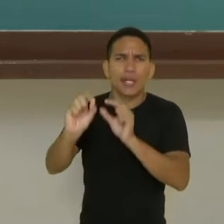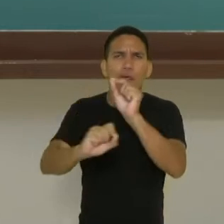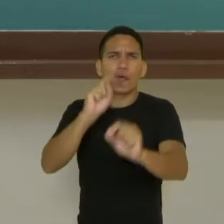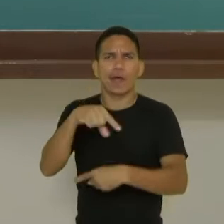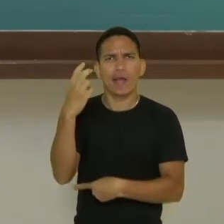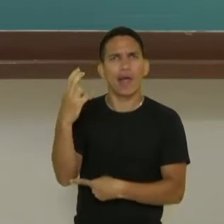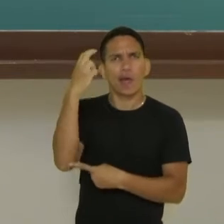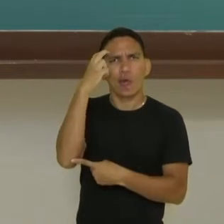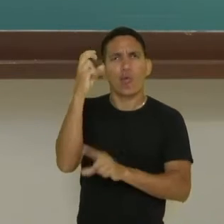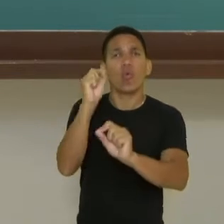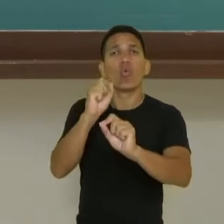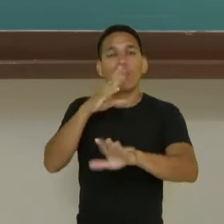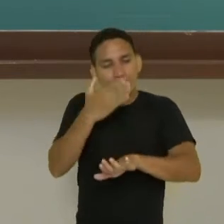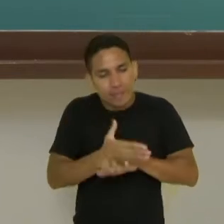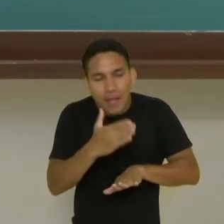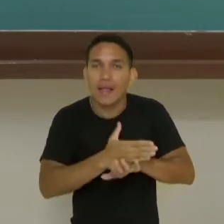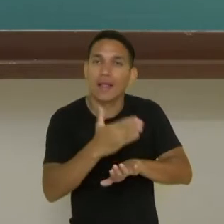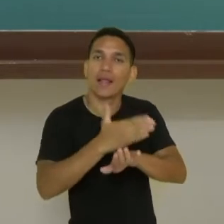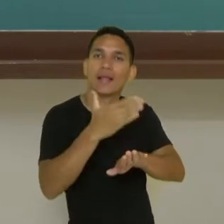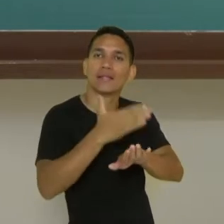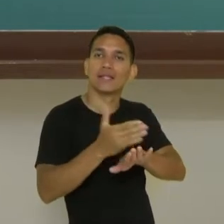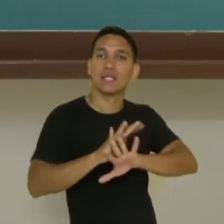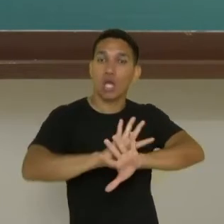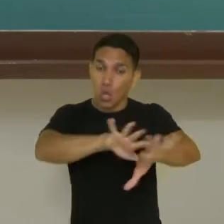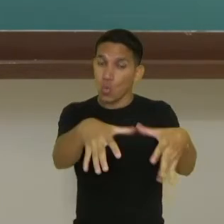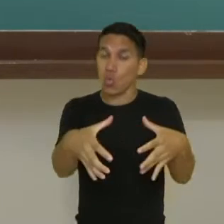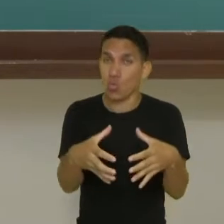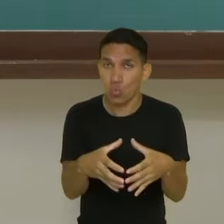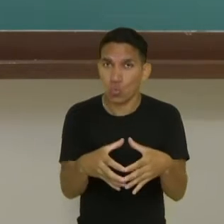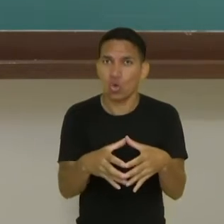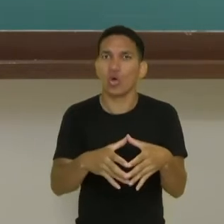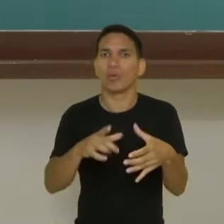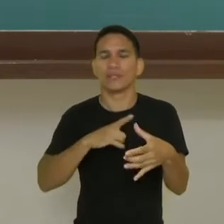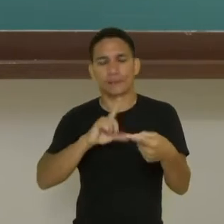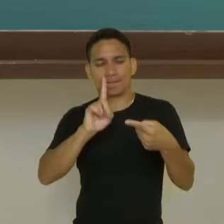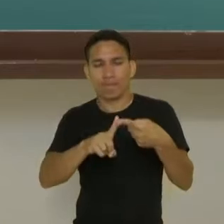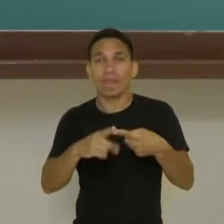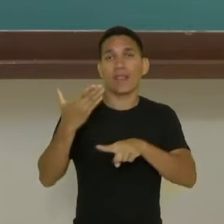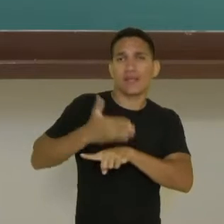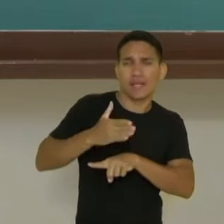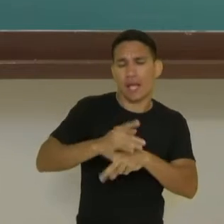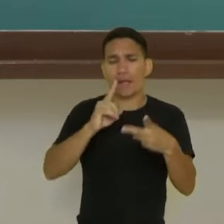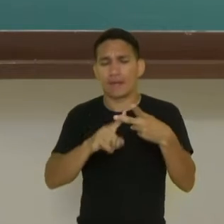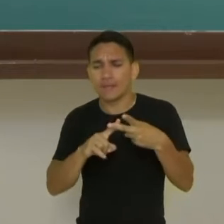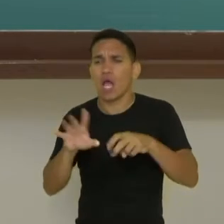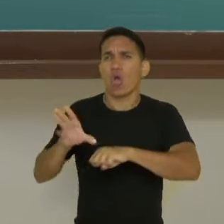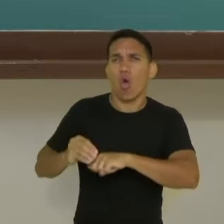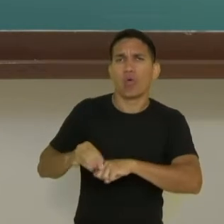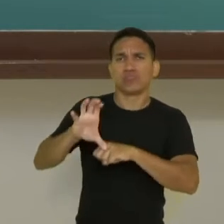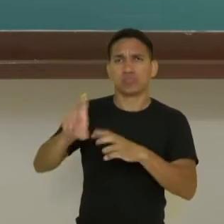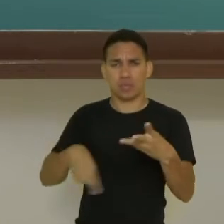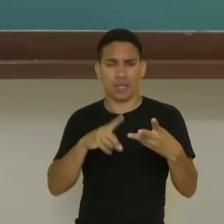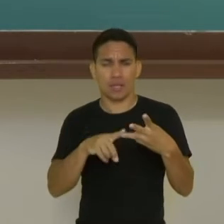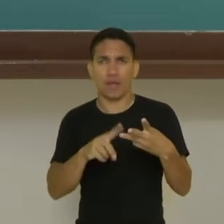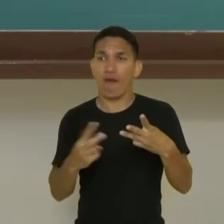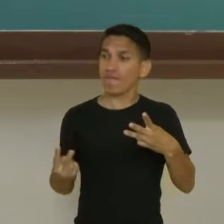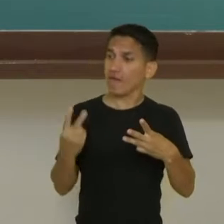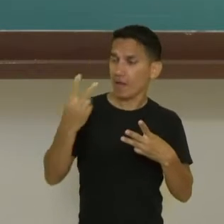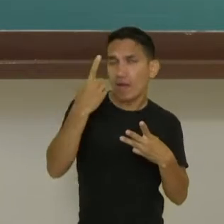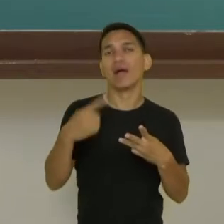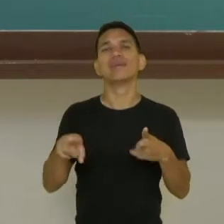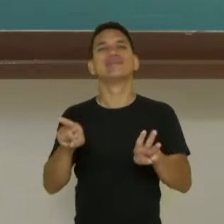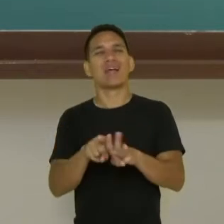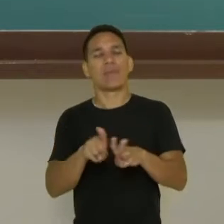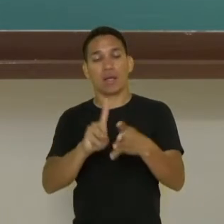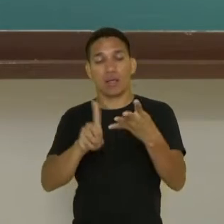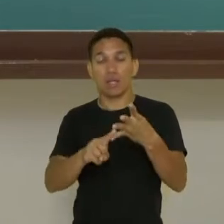cultura a prática, conjunto de práticas, saberes, valores e normas construídos nas